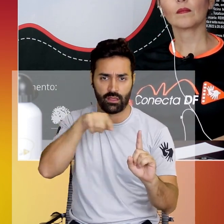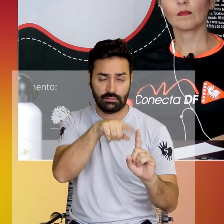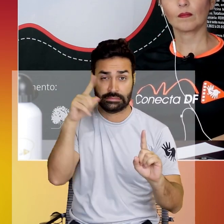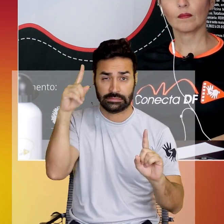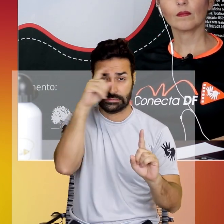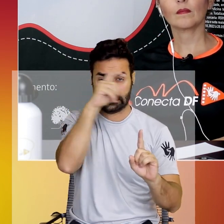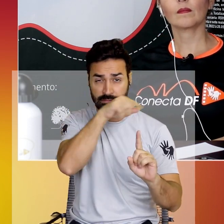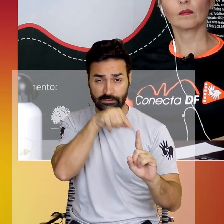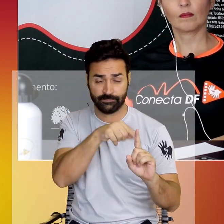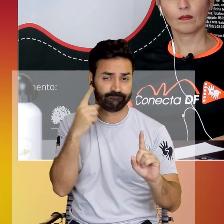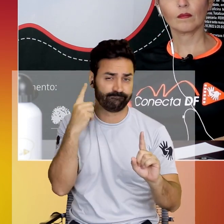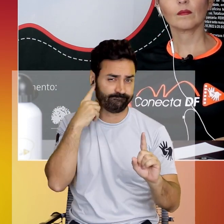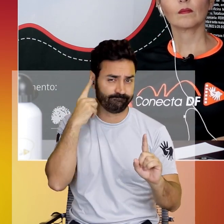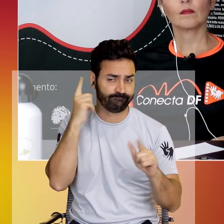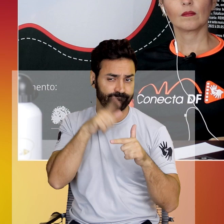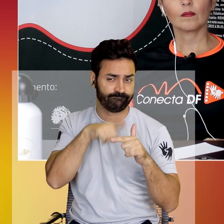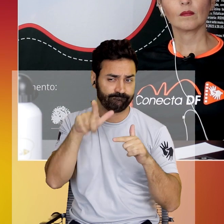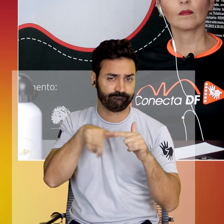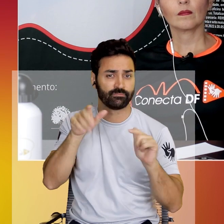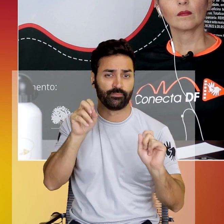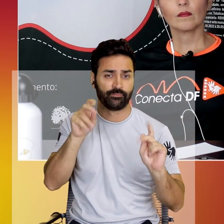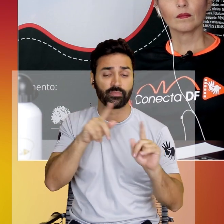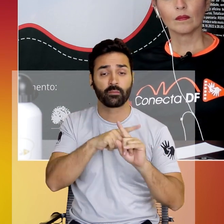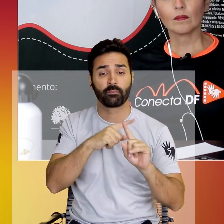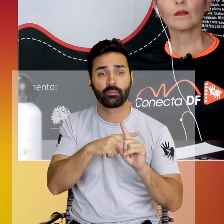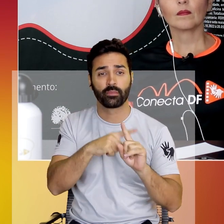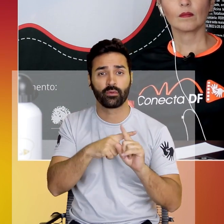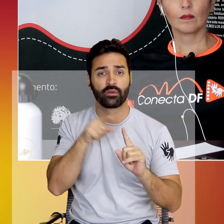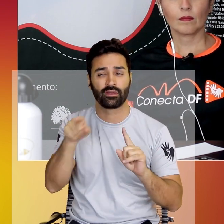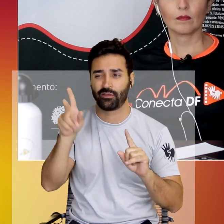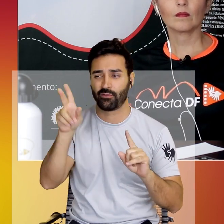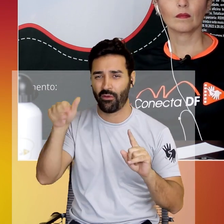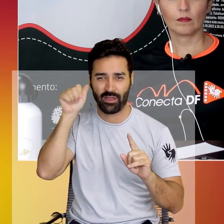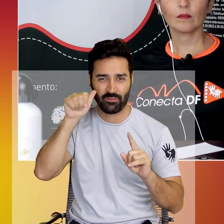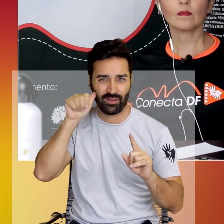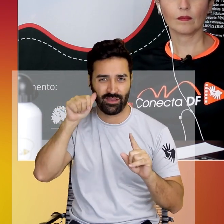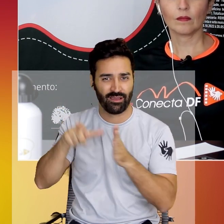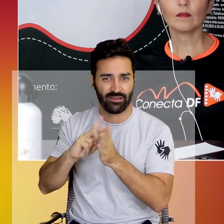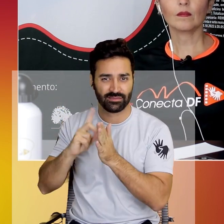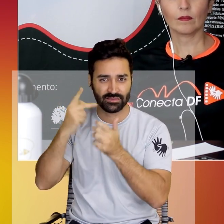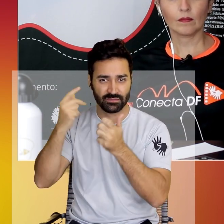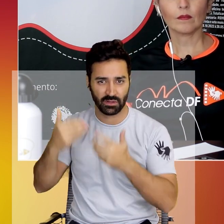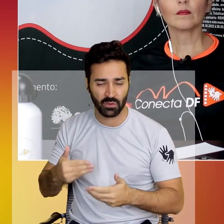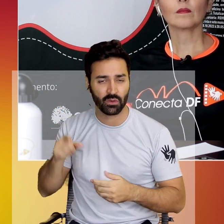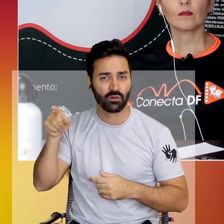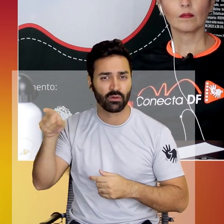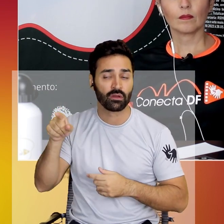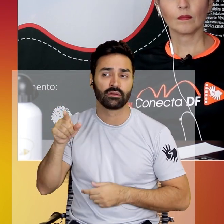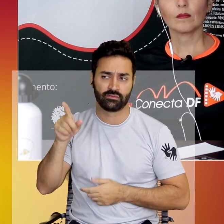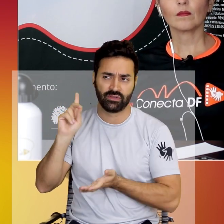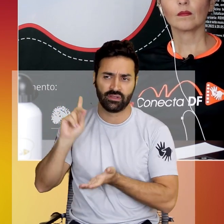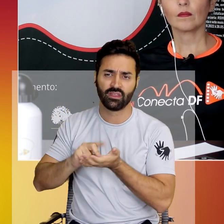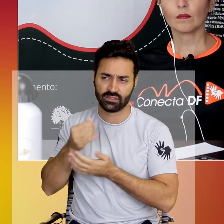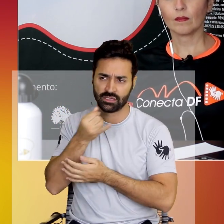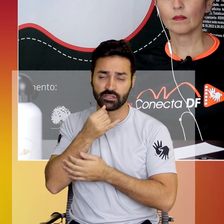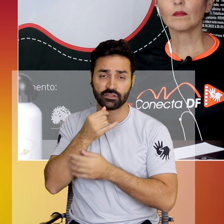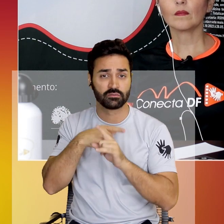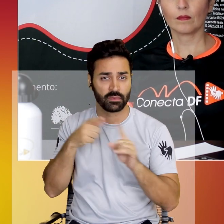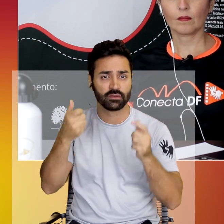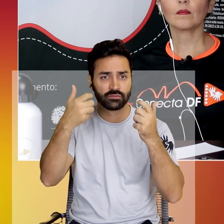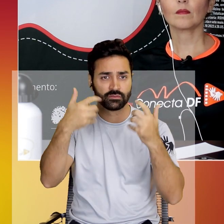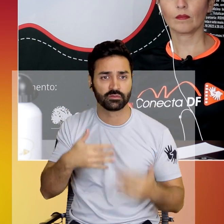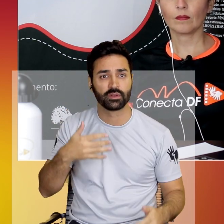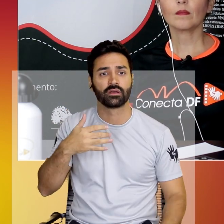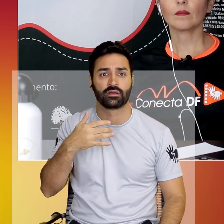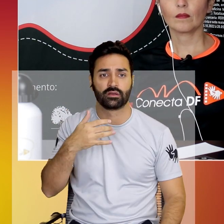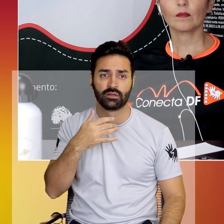na audição, porque a colega aí, Daniele, trouxe aquela questão, e realmente é muito triste, mas eu vou contar uma história positiva,